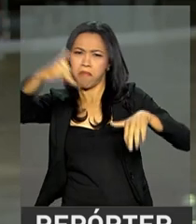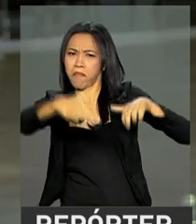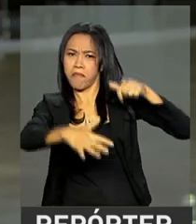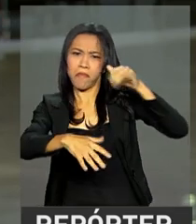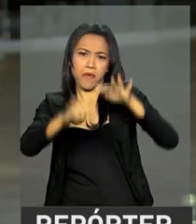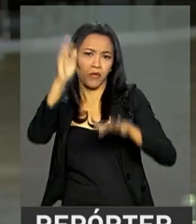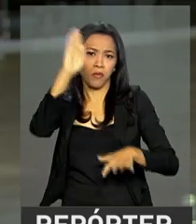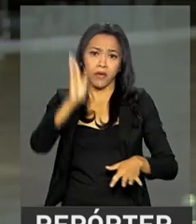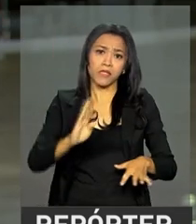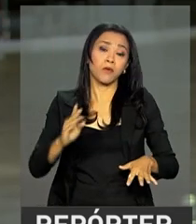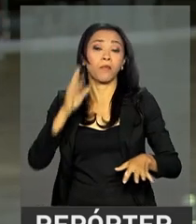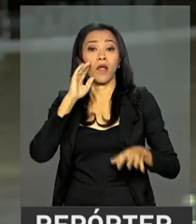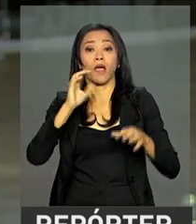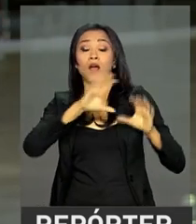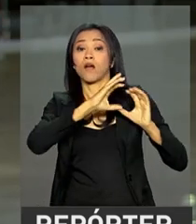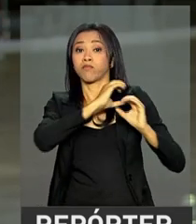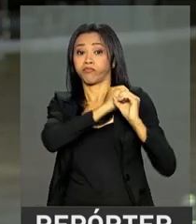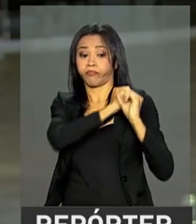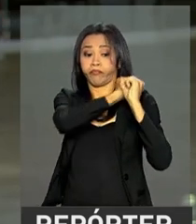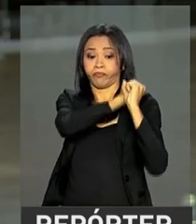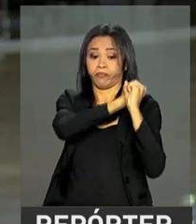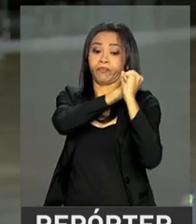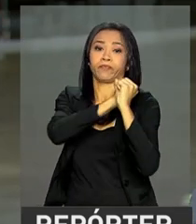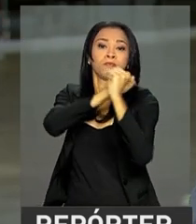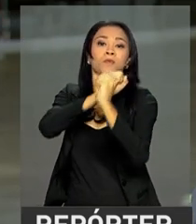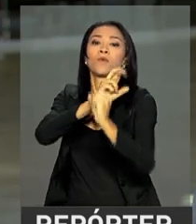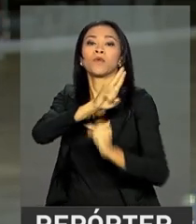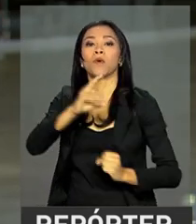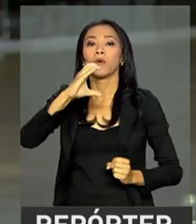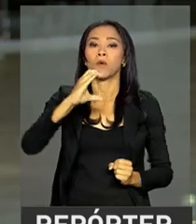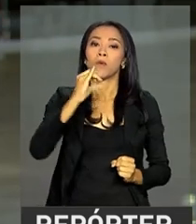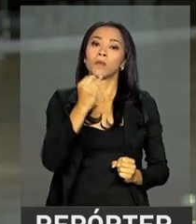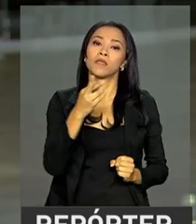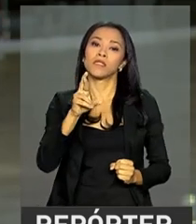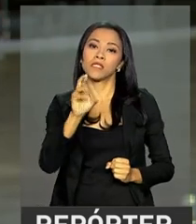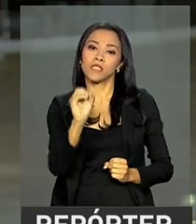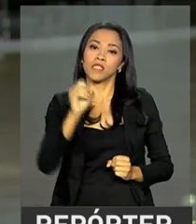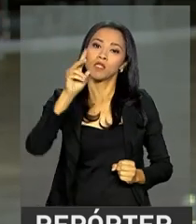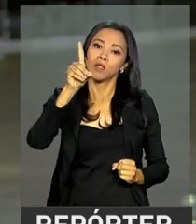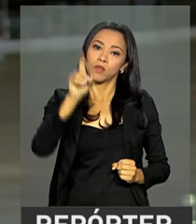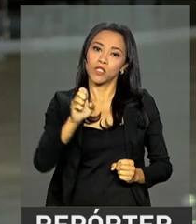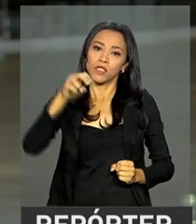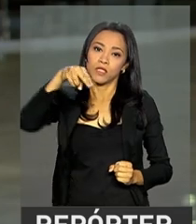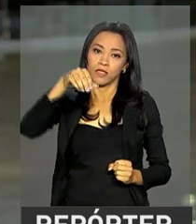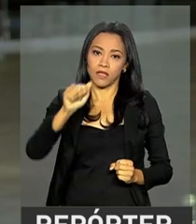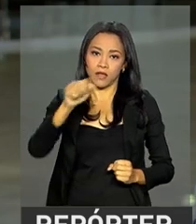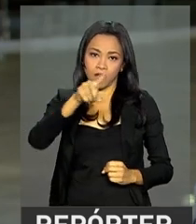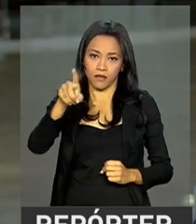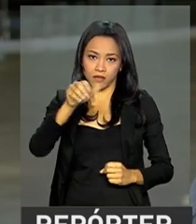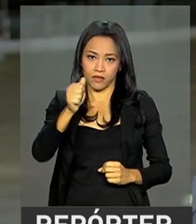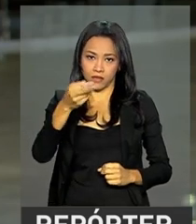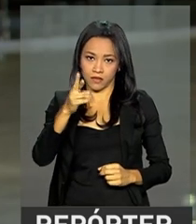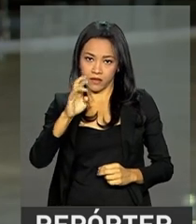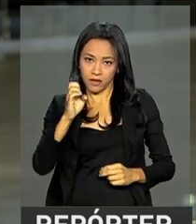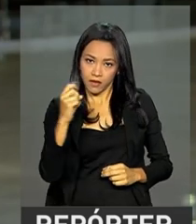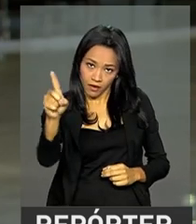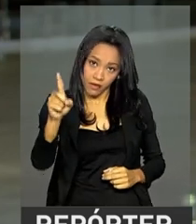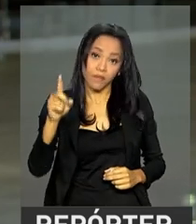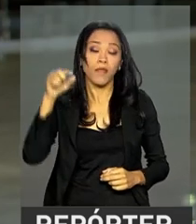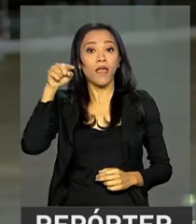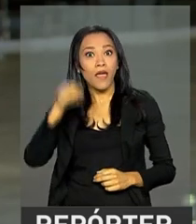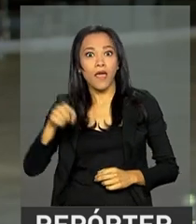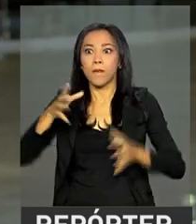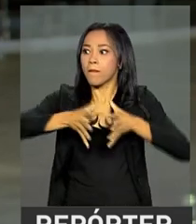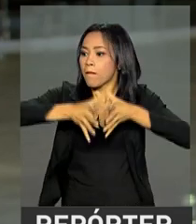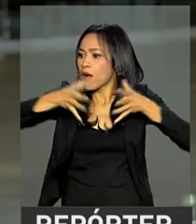o círio de nazaré que tem a principal a principal procissão acontecendo neste próximo domingo é o círio de nazaré a maior